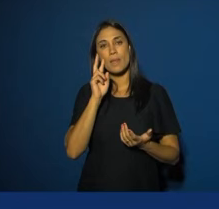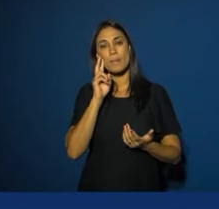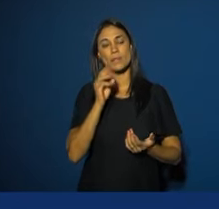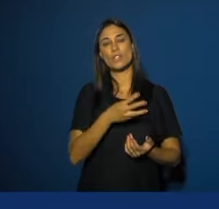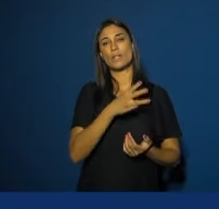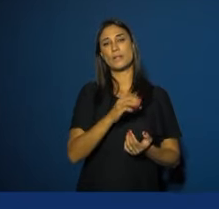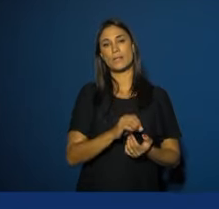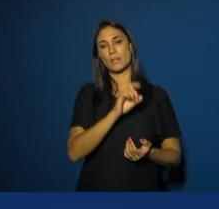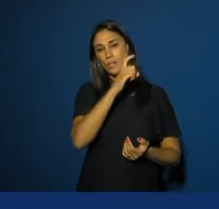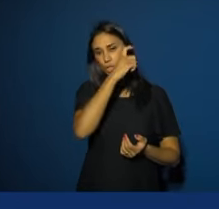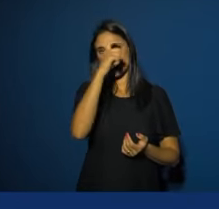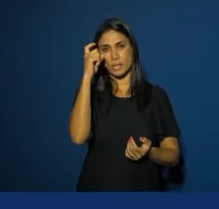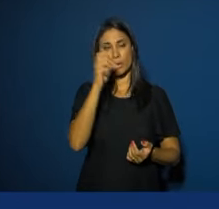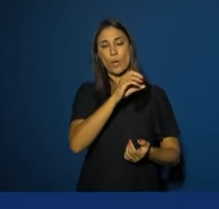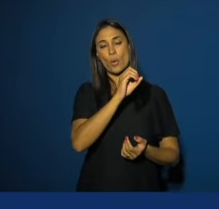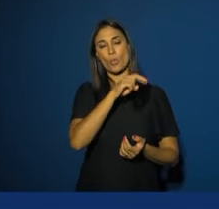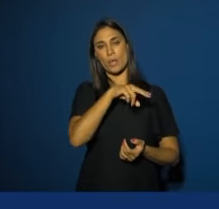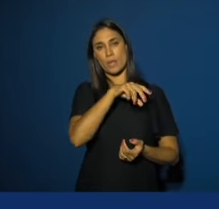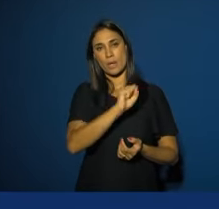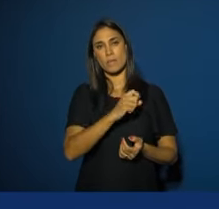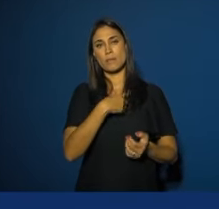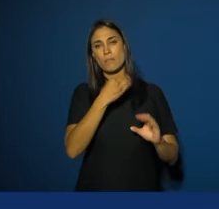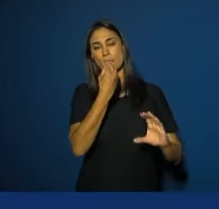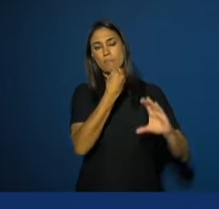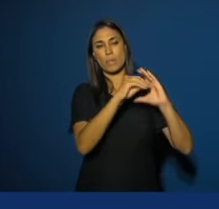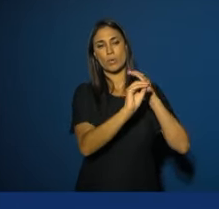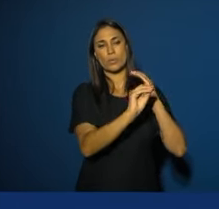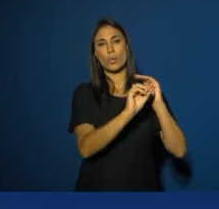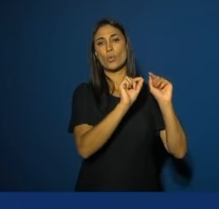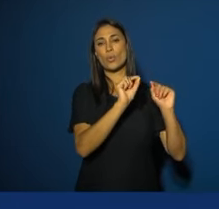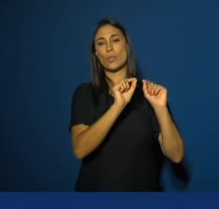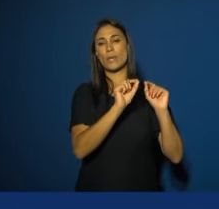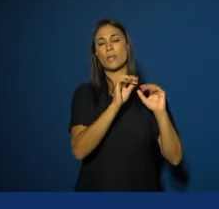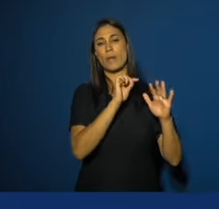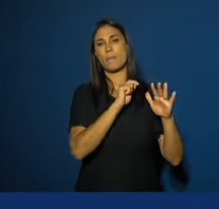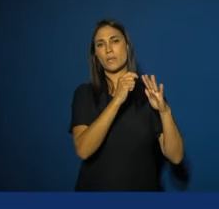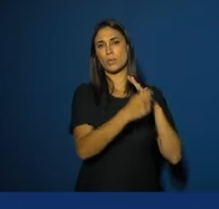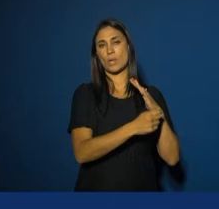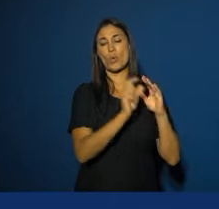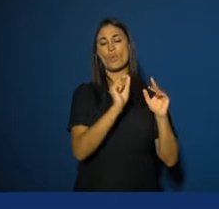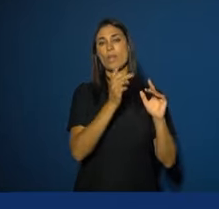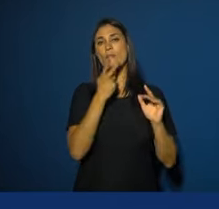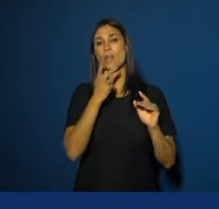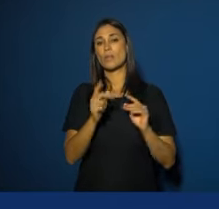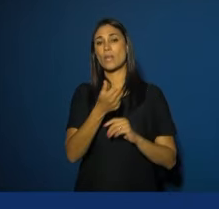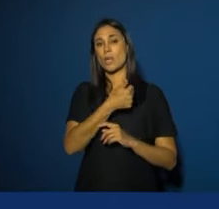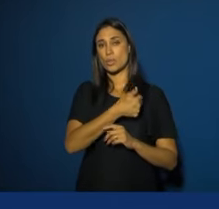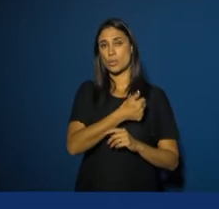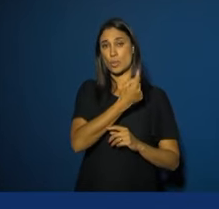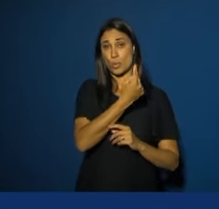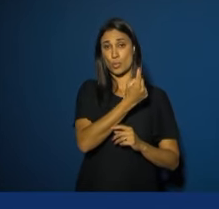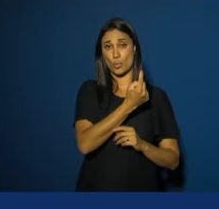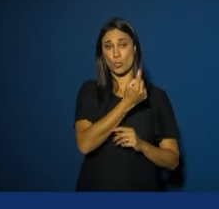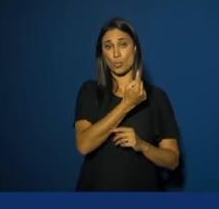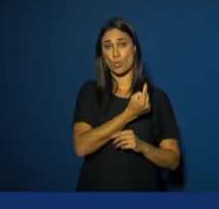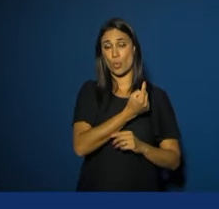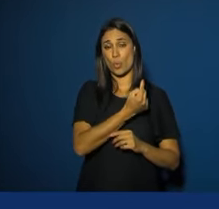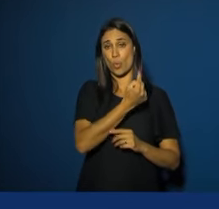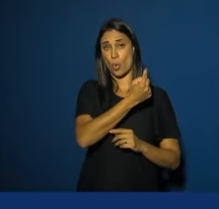de janeiro, o ONS postou um post na mídia social dizendo que às 11h40 da